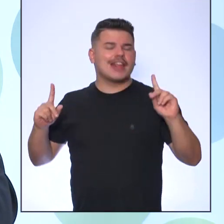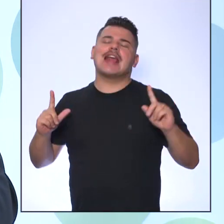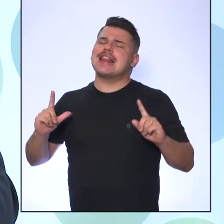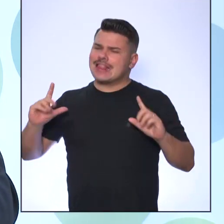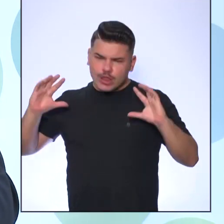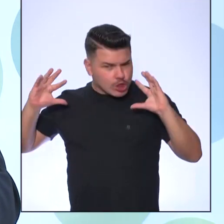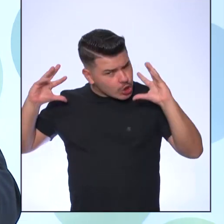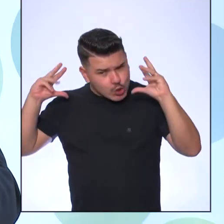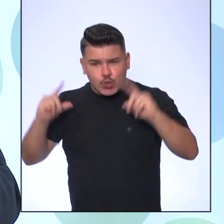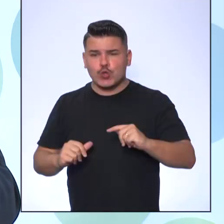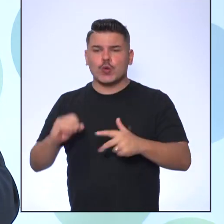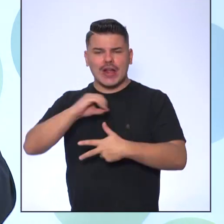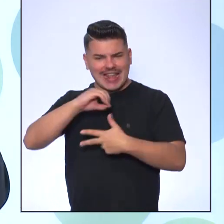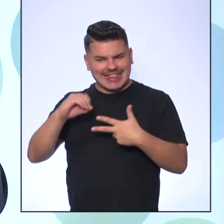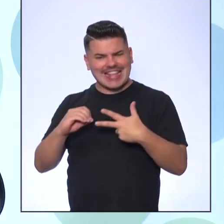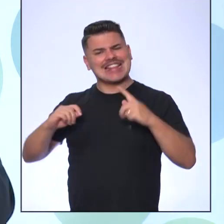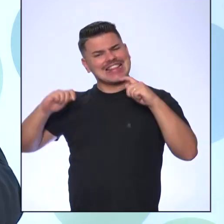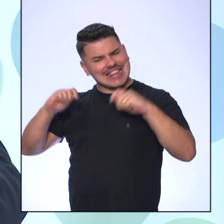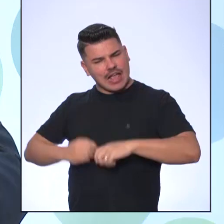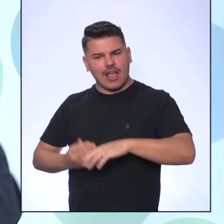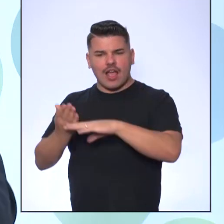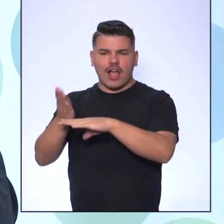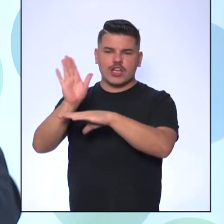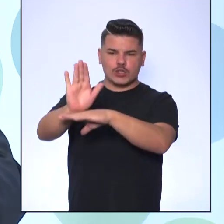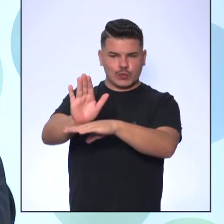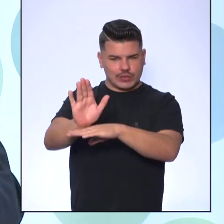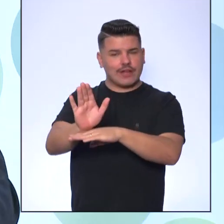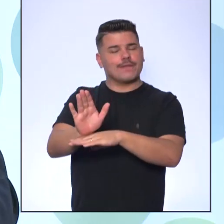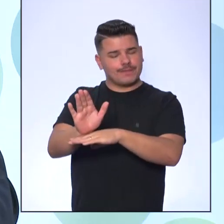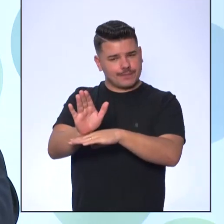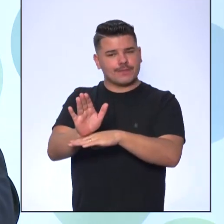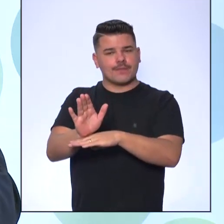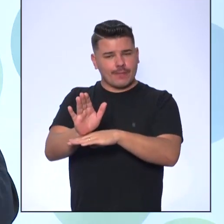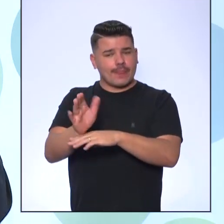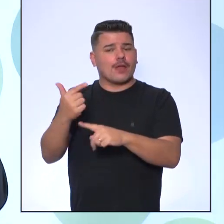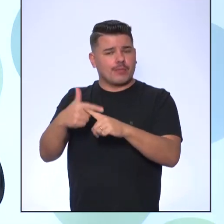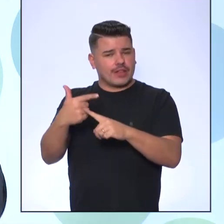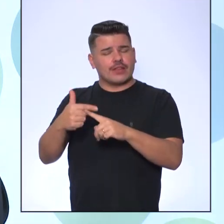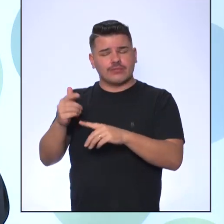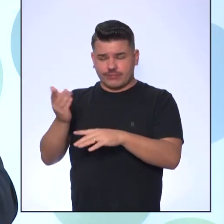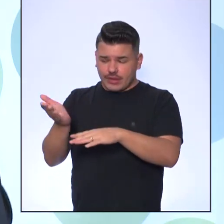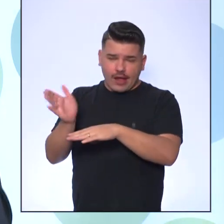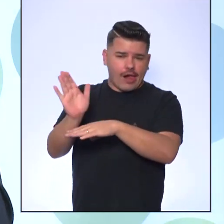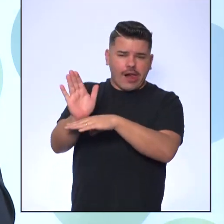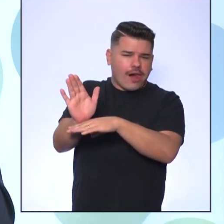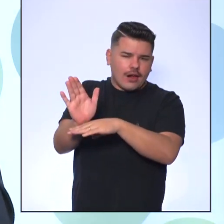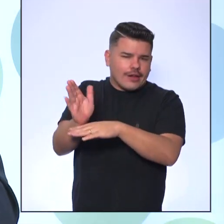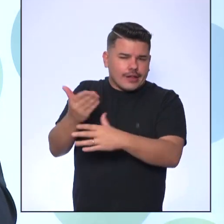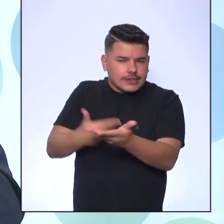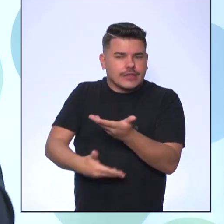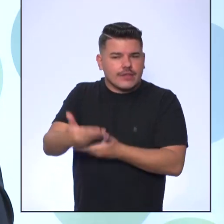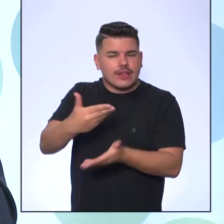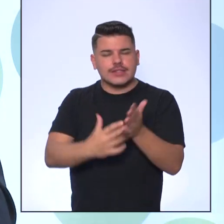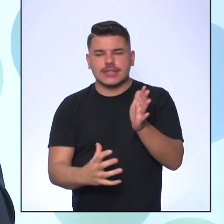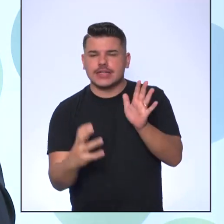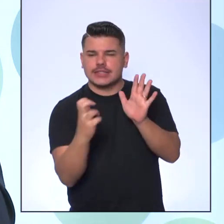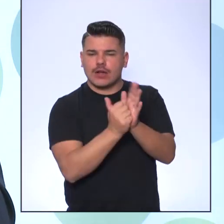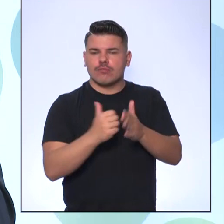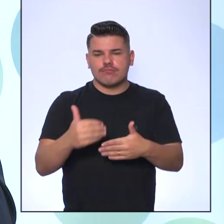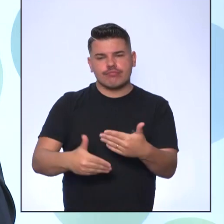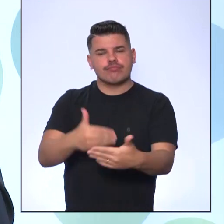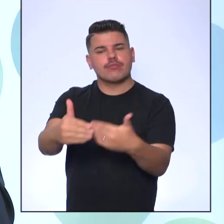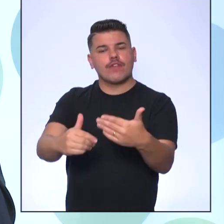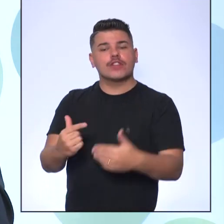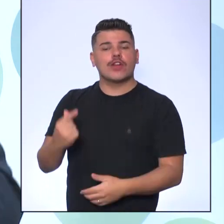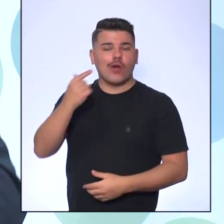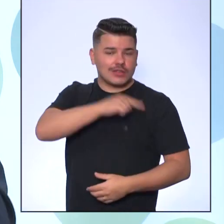isso o Enem é contemplado pelo Enem e aparece durante o processo de inscrição. Então, eu